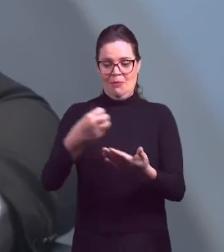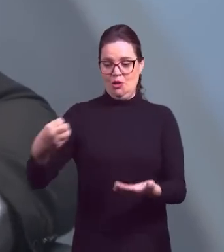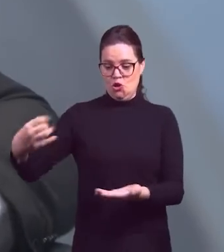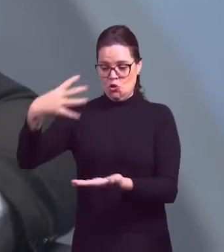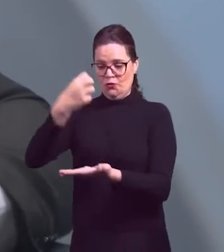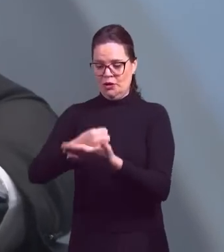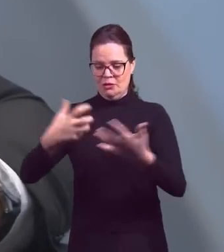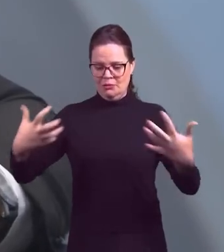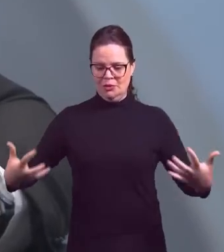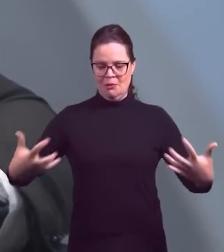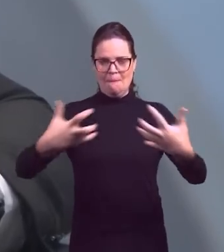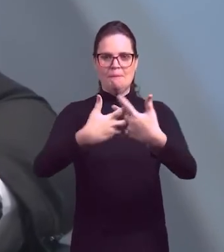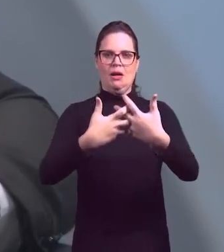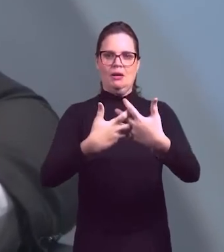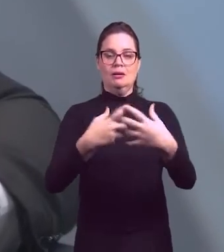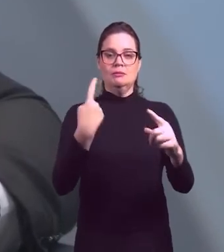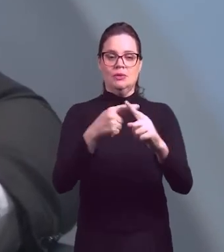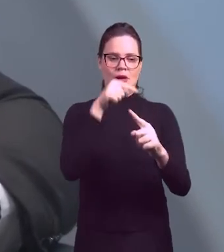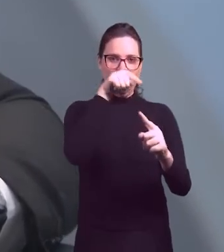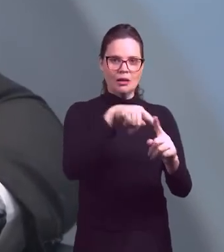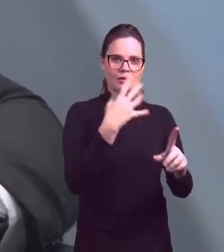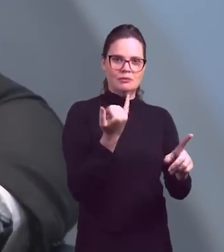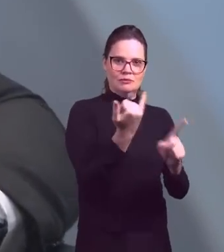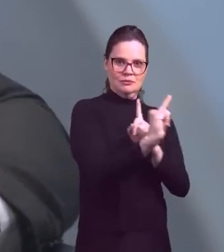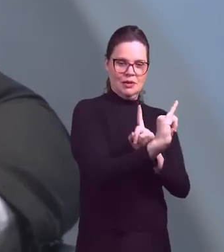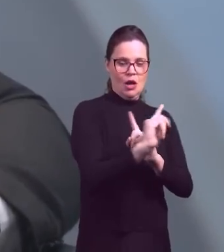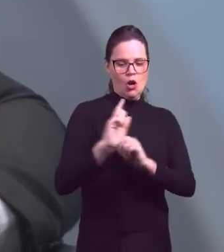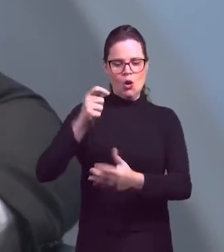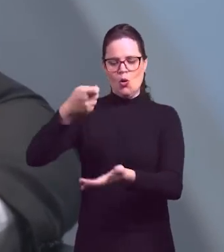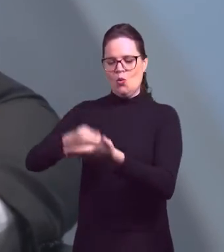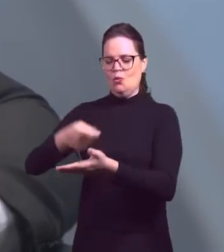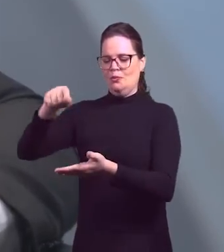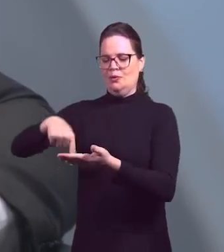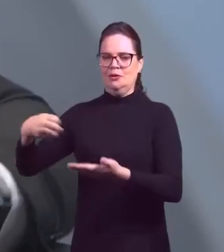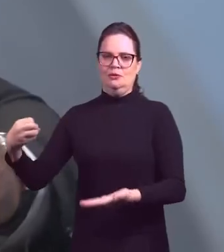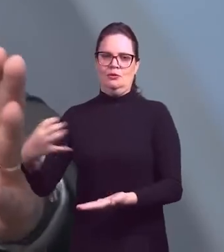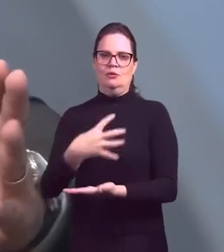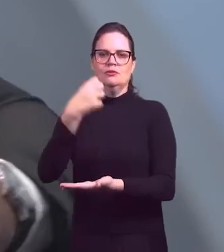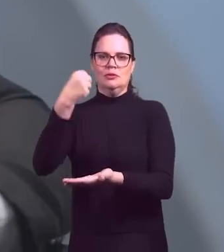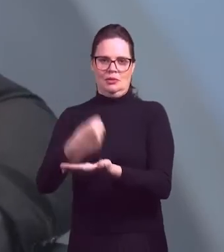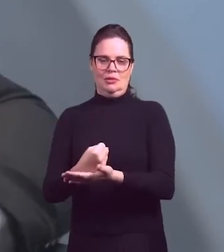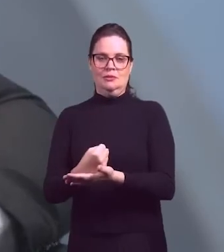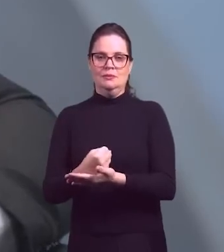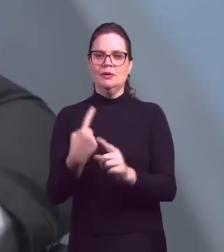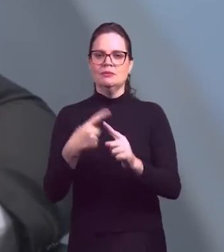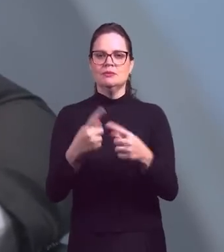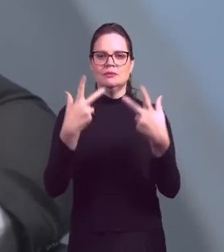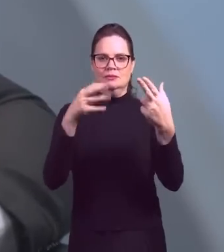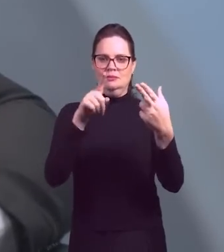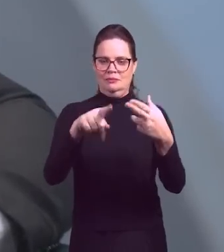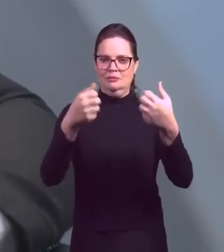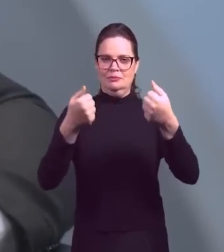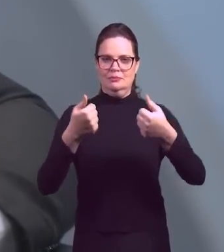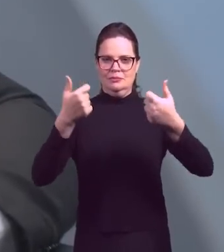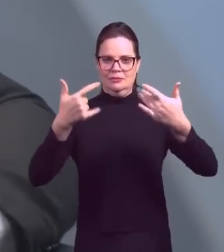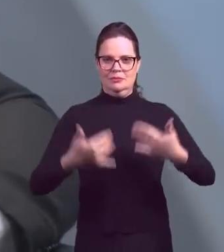casando, né, à sombra de um Novo Testamento. E conforme o senhor mesmo